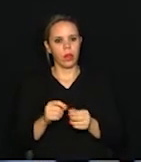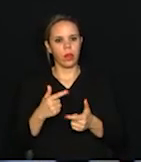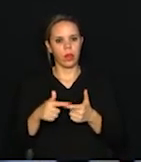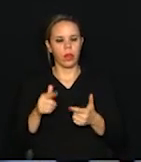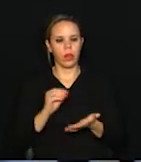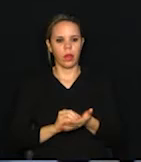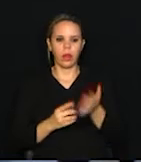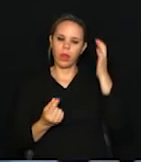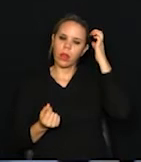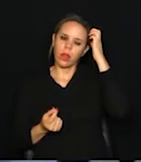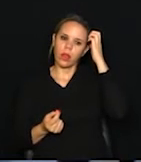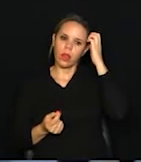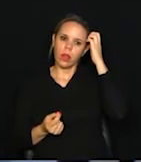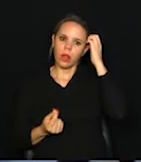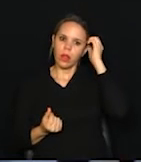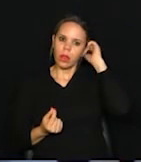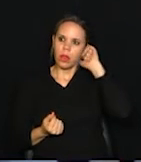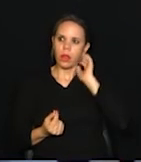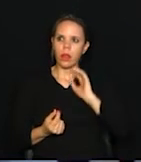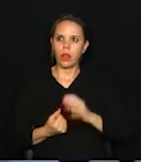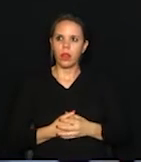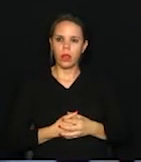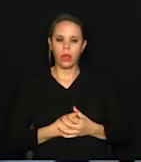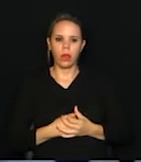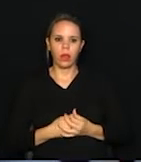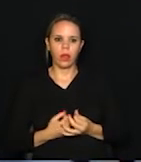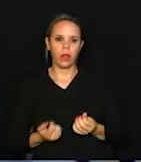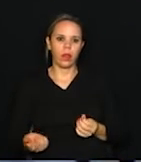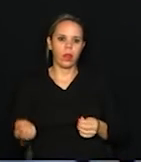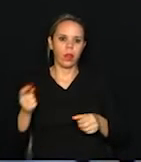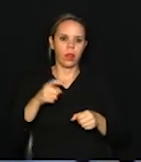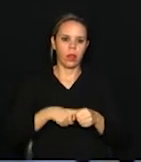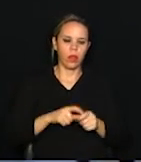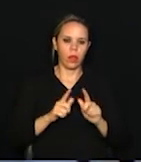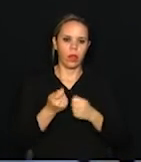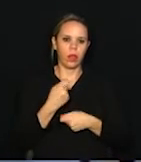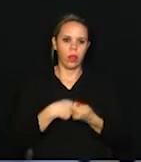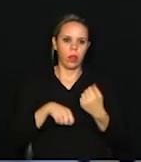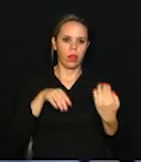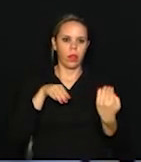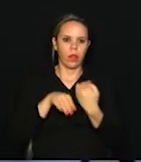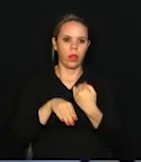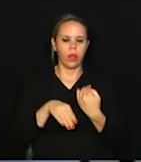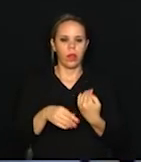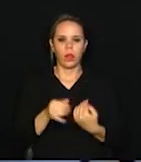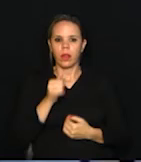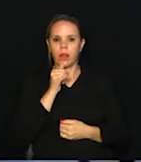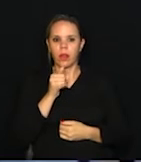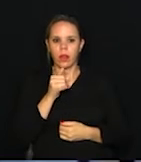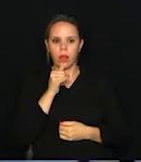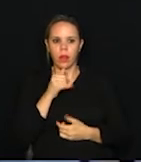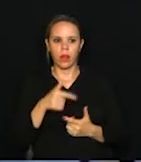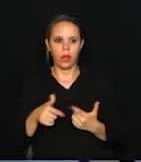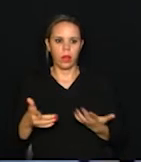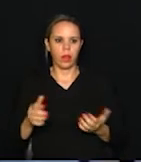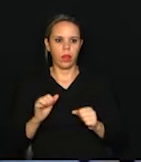de recursos que são voltados para a gestão do trânsito, como, por exemplo, nessa situação de pandemia que a gente está